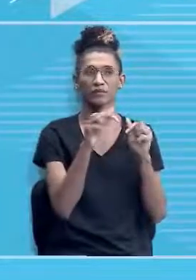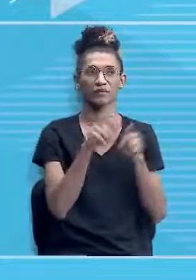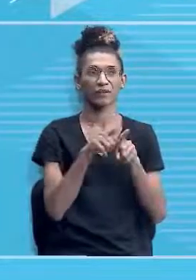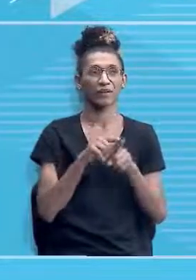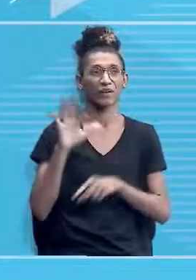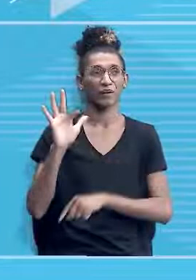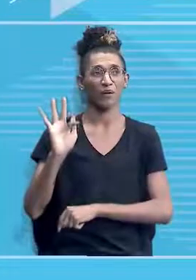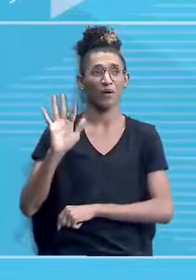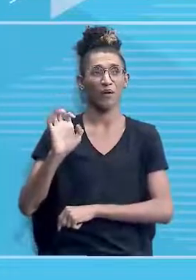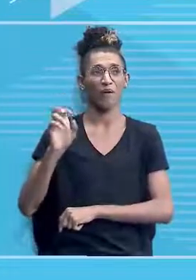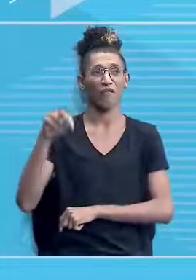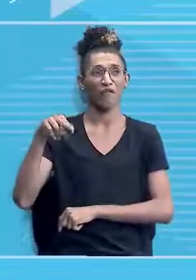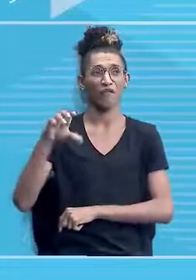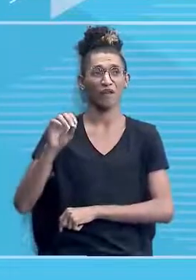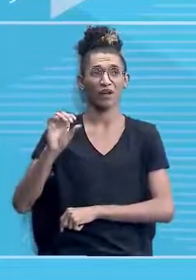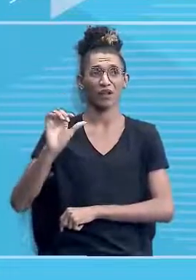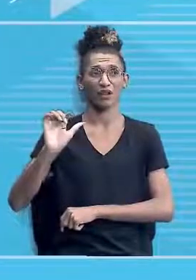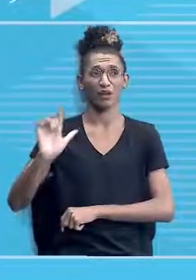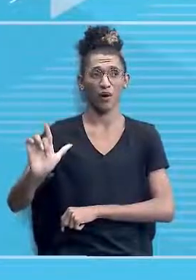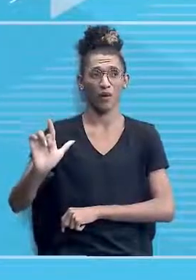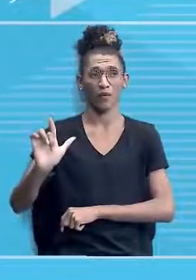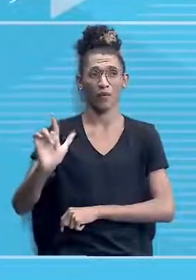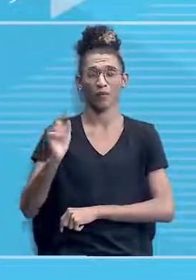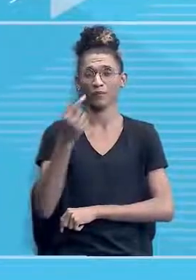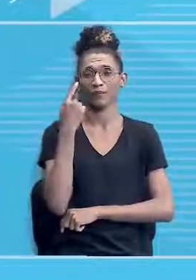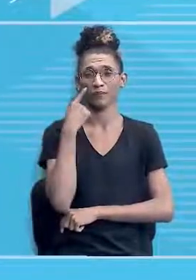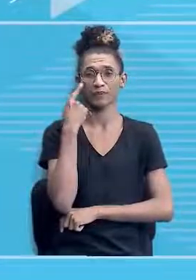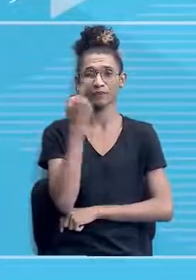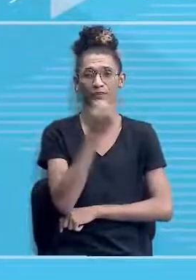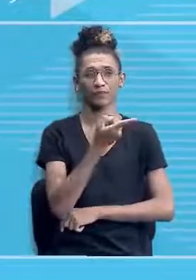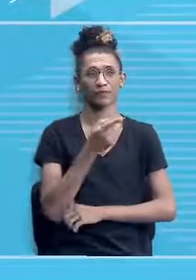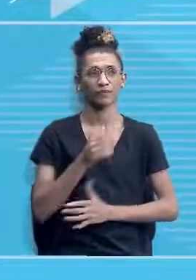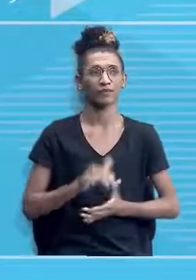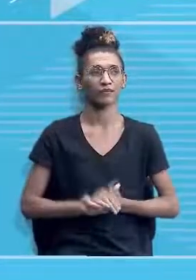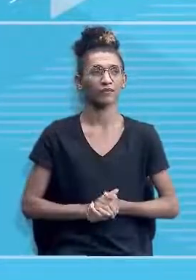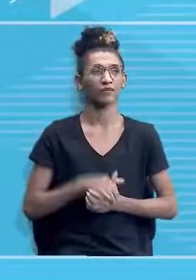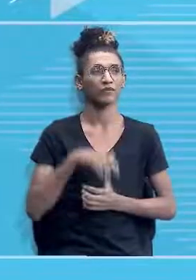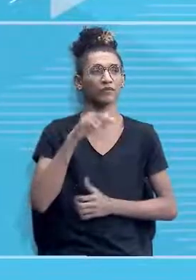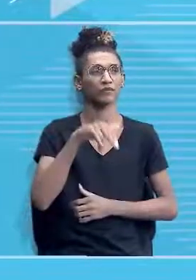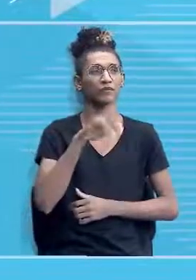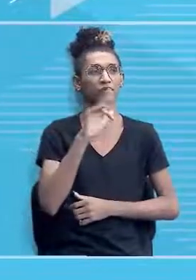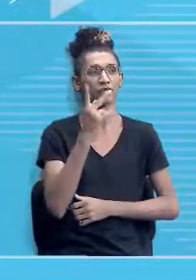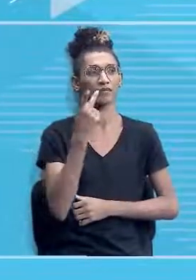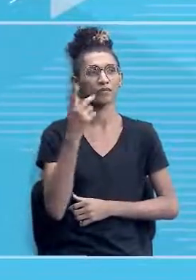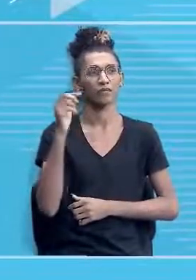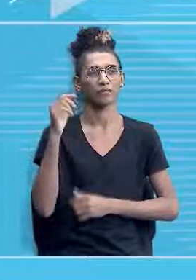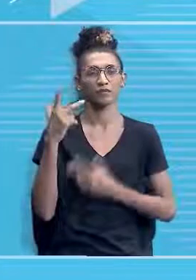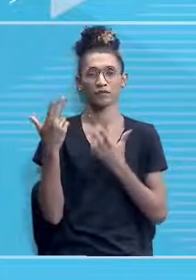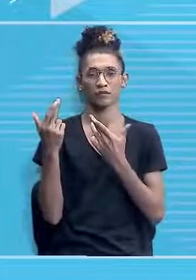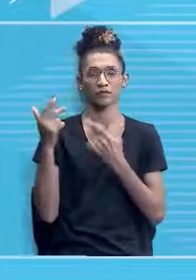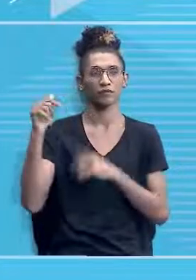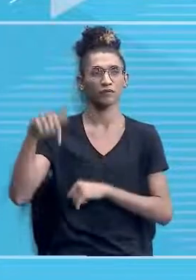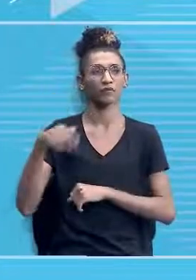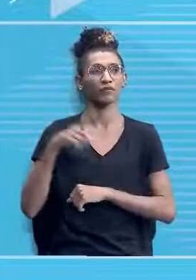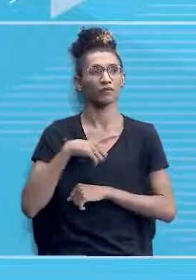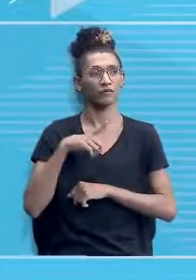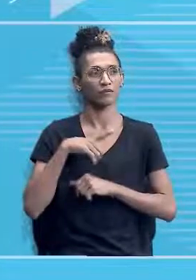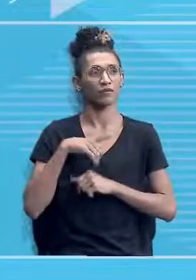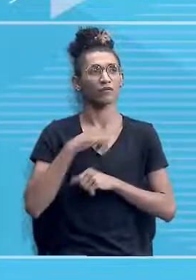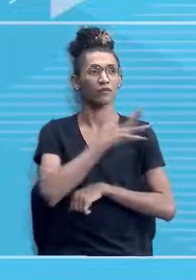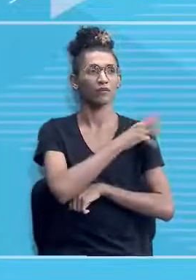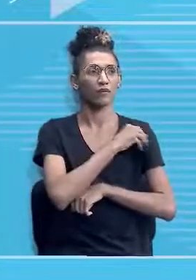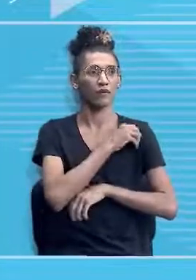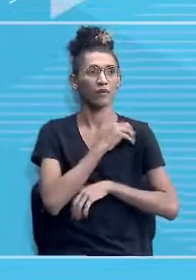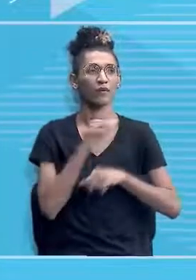que a hidroxila em carbono aromático PH igual a 7 é um PH neutro você tem álcool e amido o